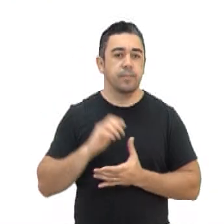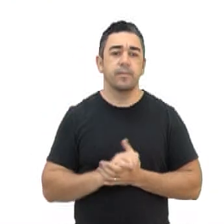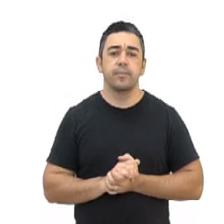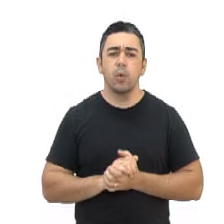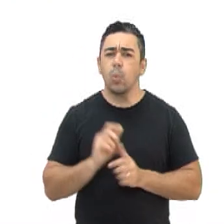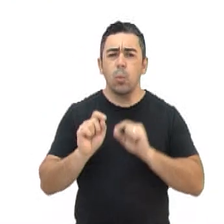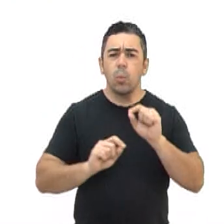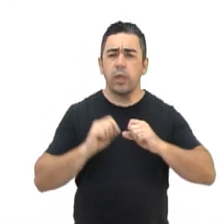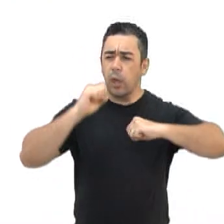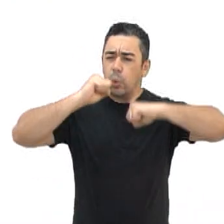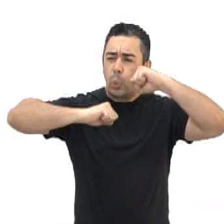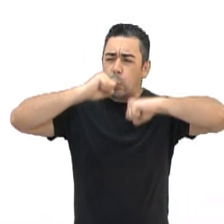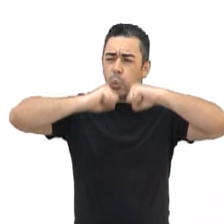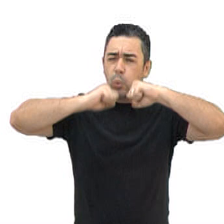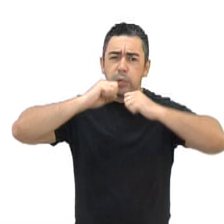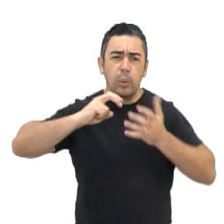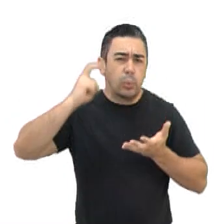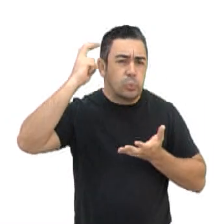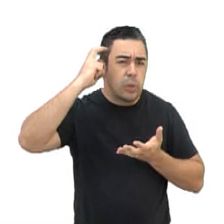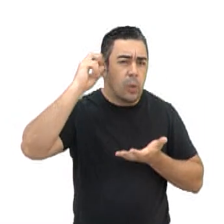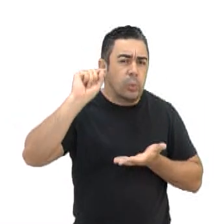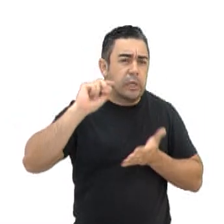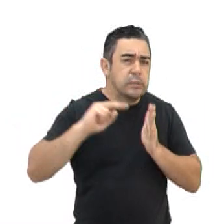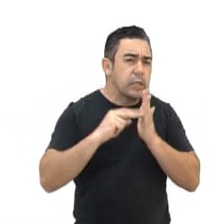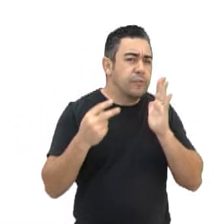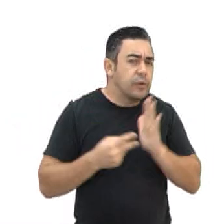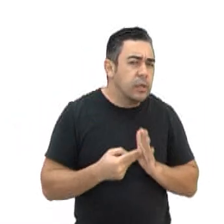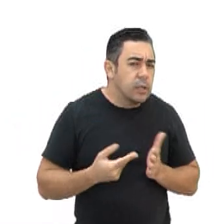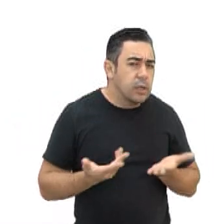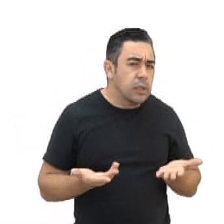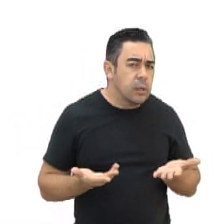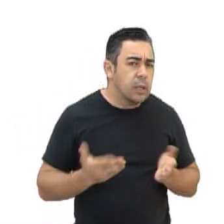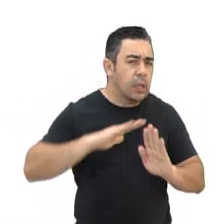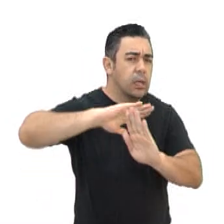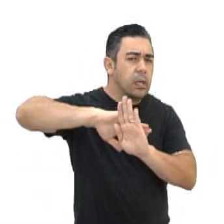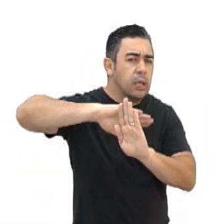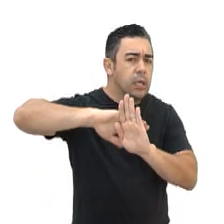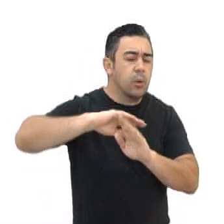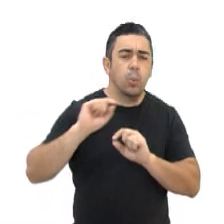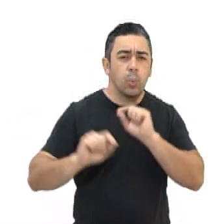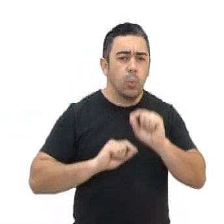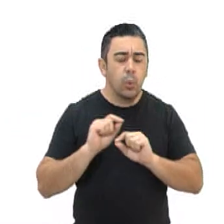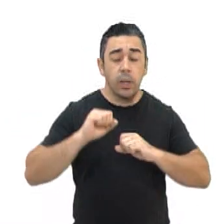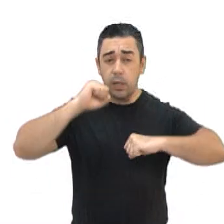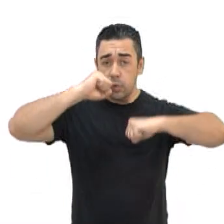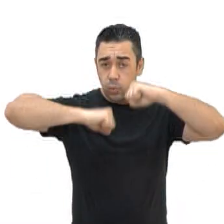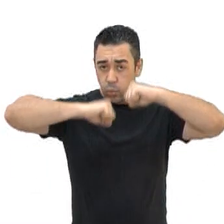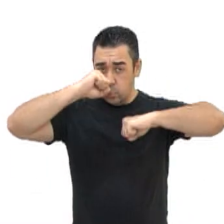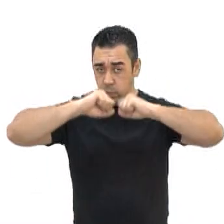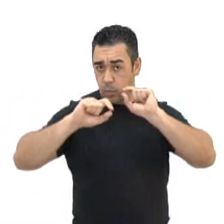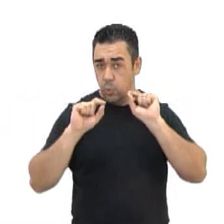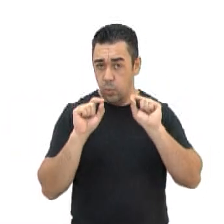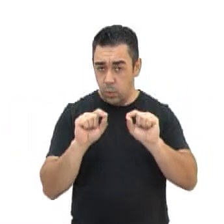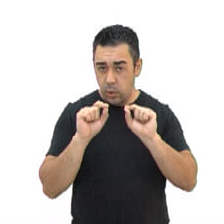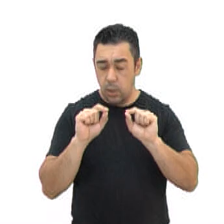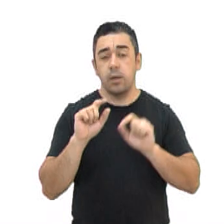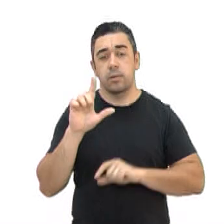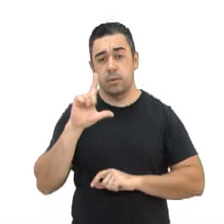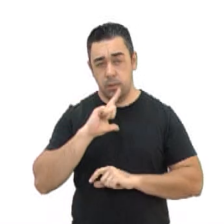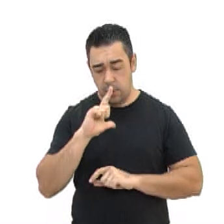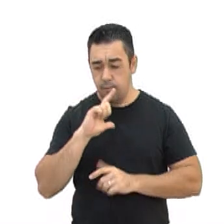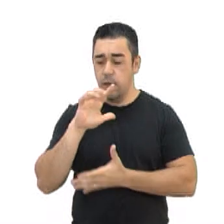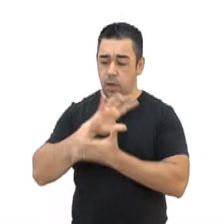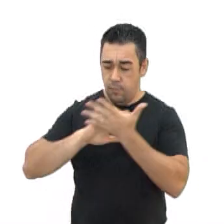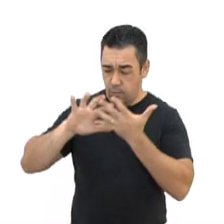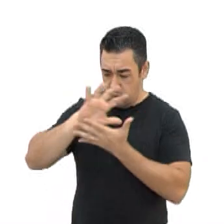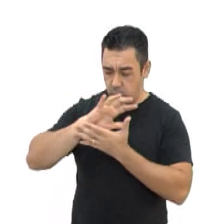Indústria cultural, basicamente, vamos entender como a indústria, então a partir da Revolução Industrial,